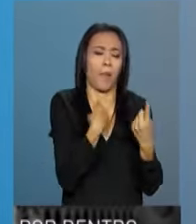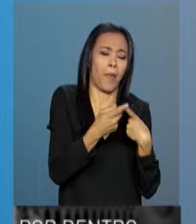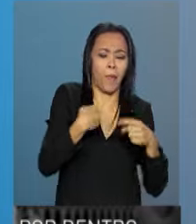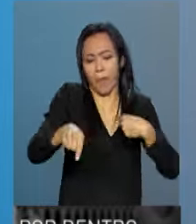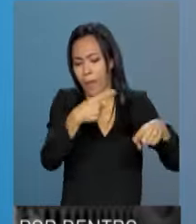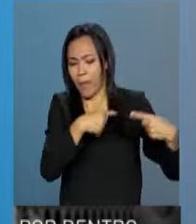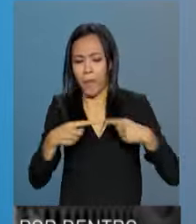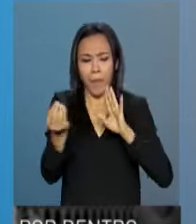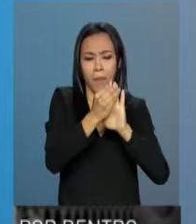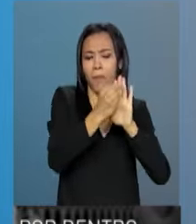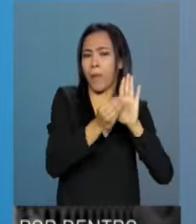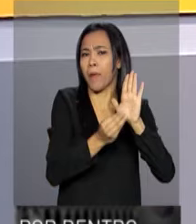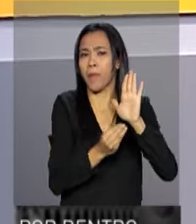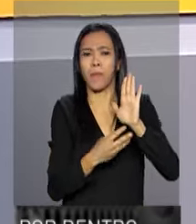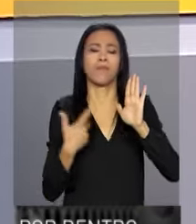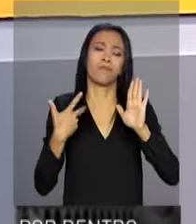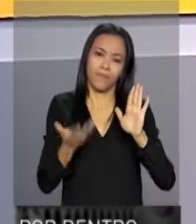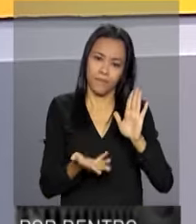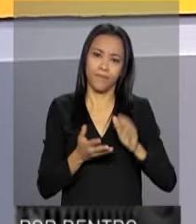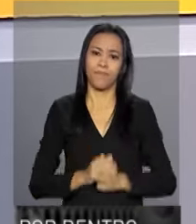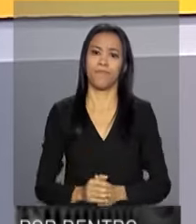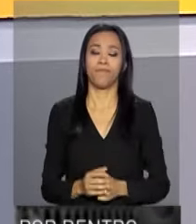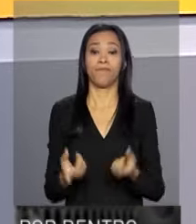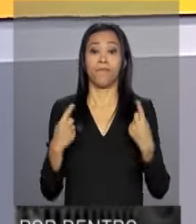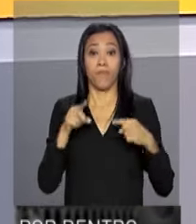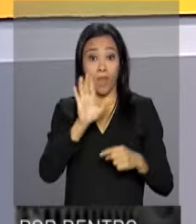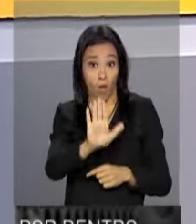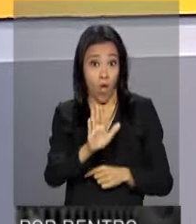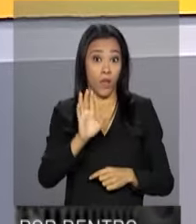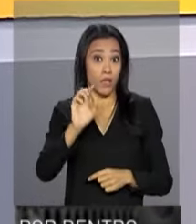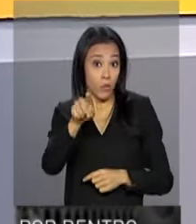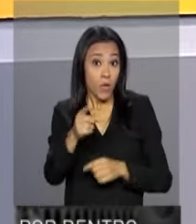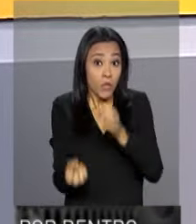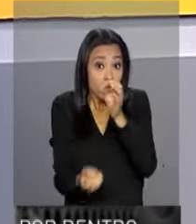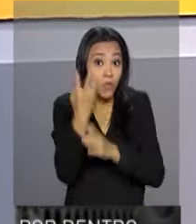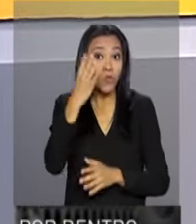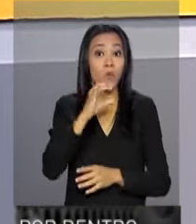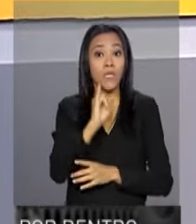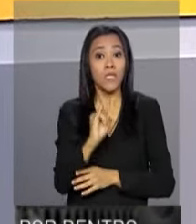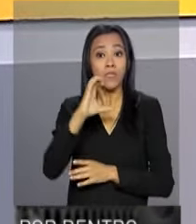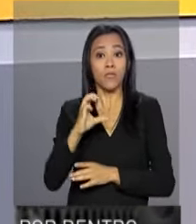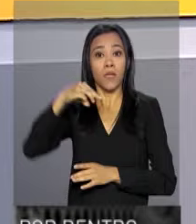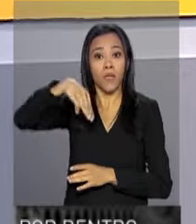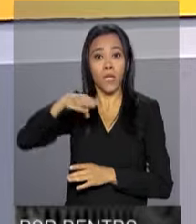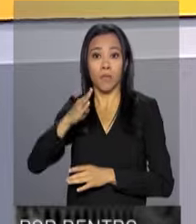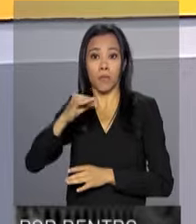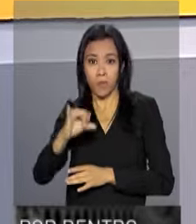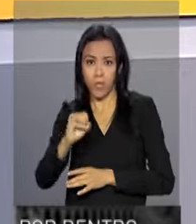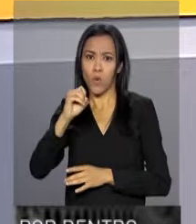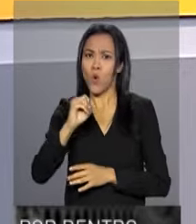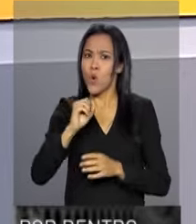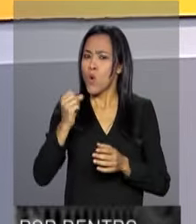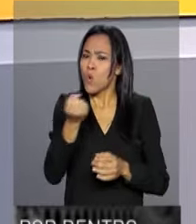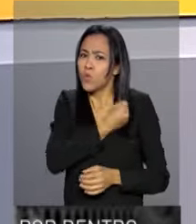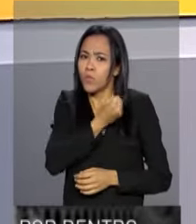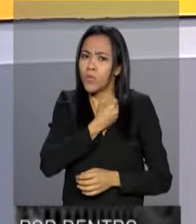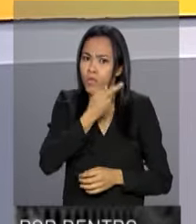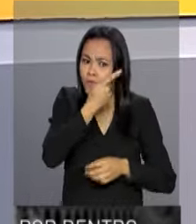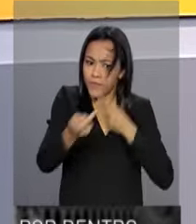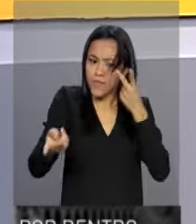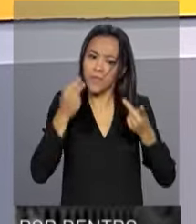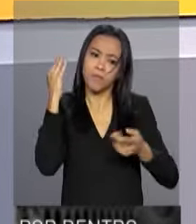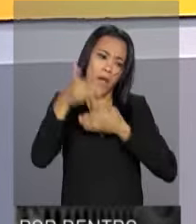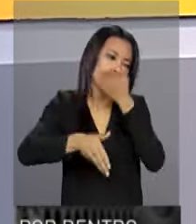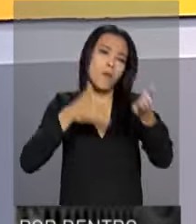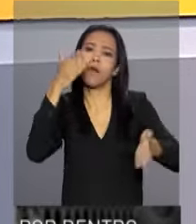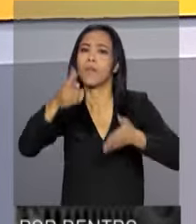onde são criadas unidades e olha desde a fundação do icm bill o número de visitantes nas unidades de conservação só